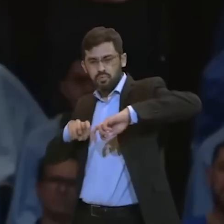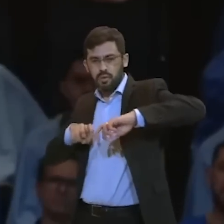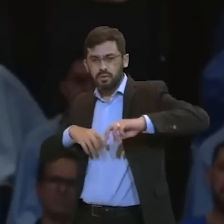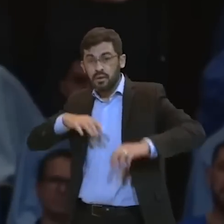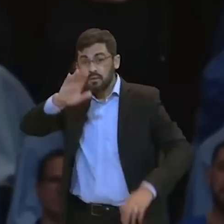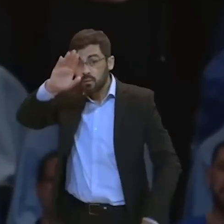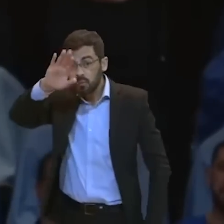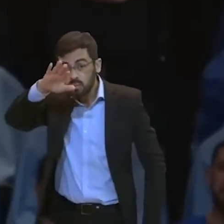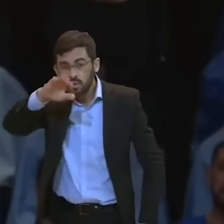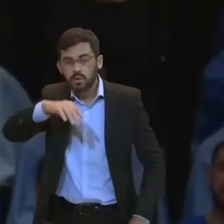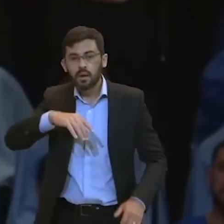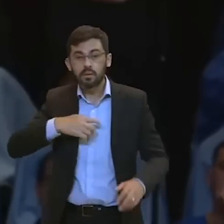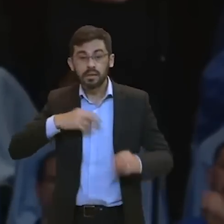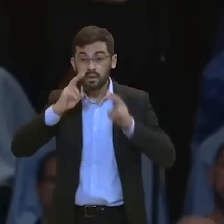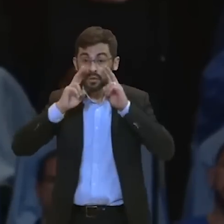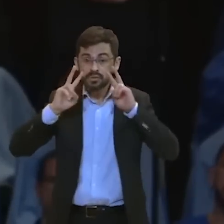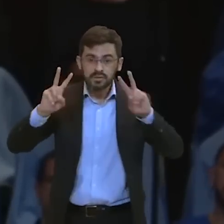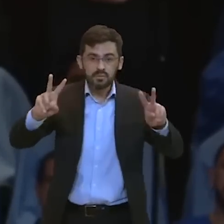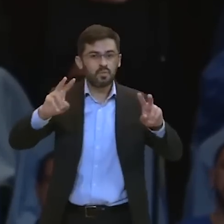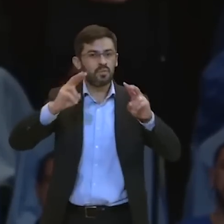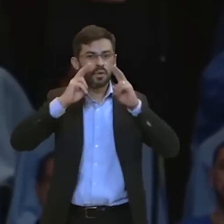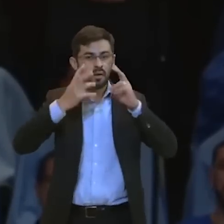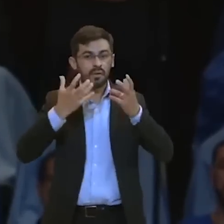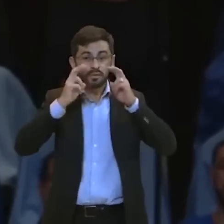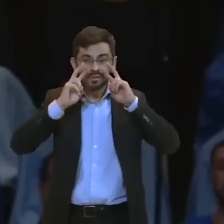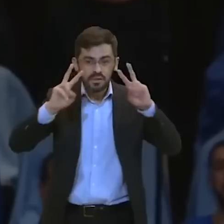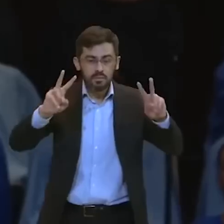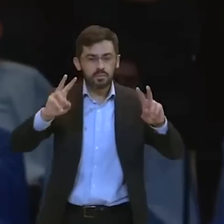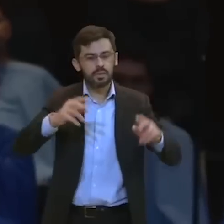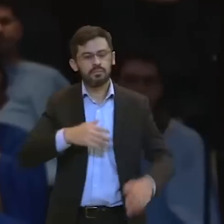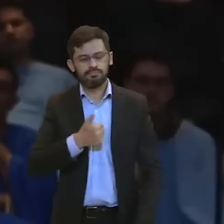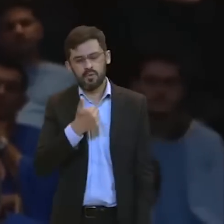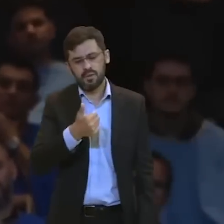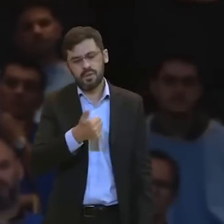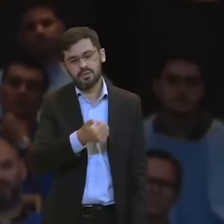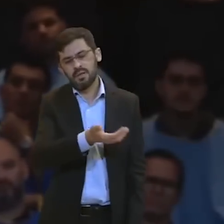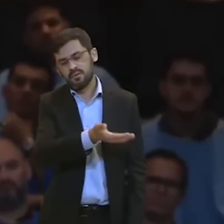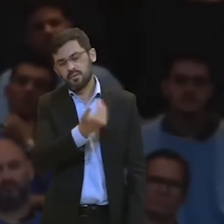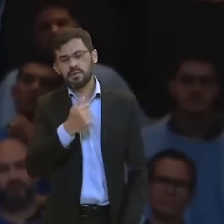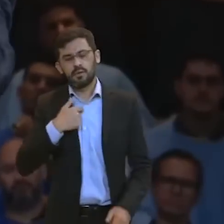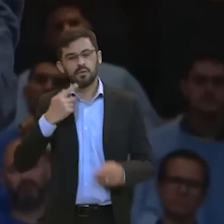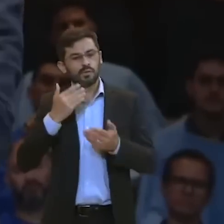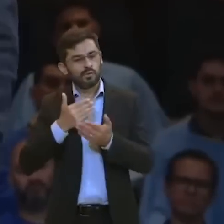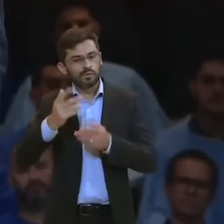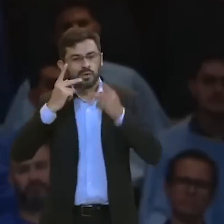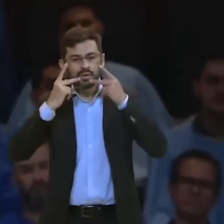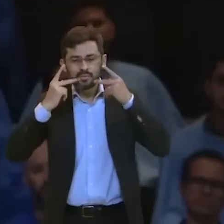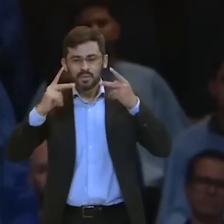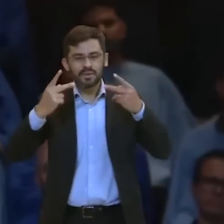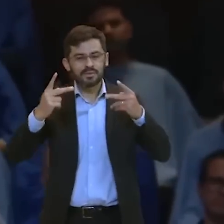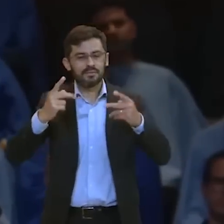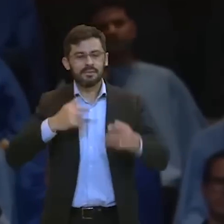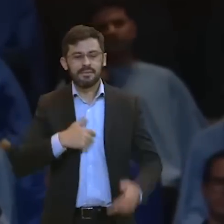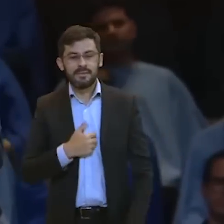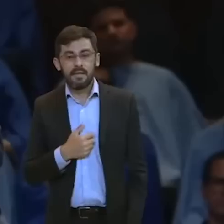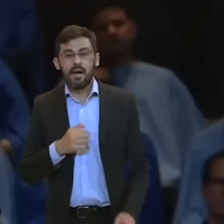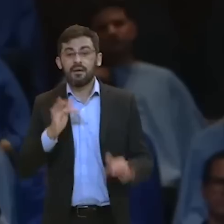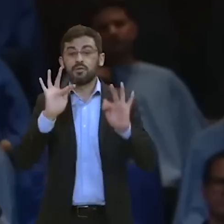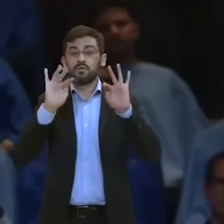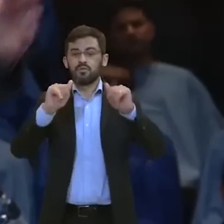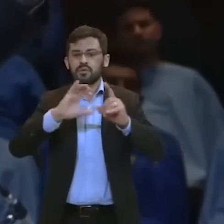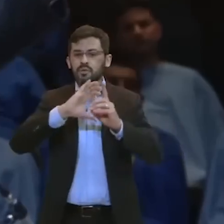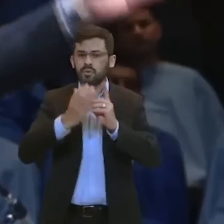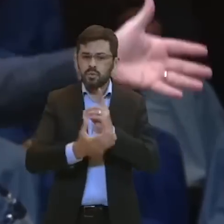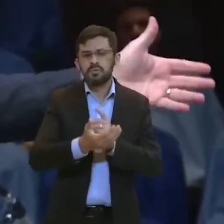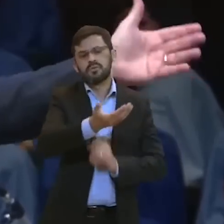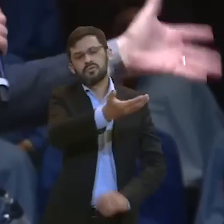sinal para mim: eu quero dar um testemunho, eu quero dar um testemunho. Falei: tá bom, e eu continuei: eu quero dar um testemunho. Chegou no final do culto,